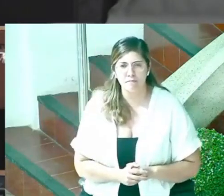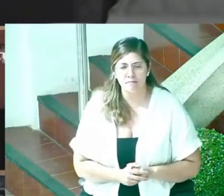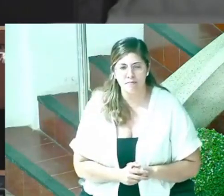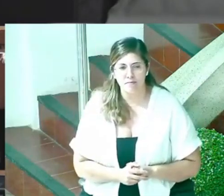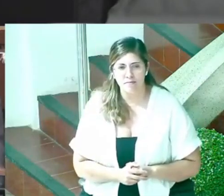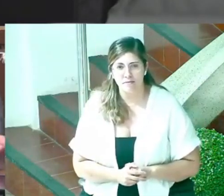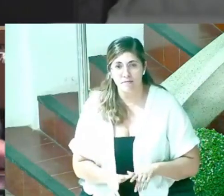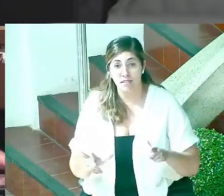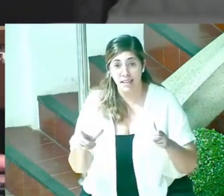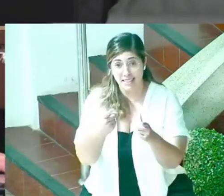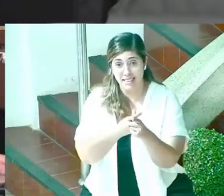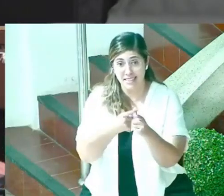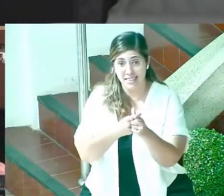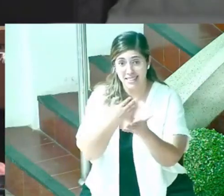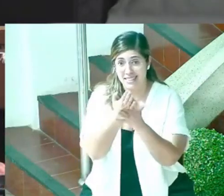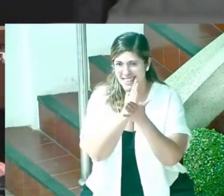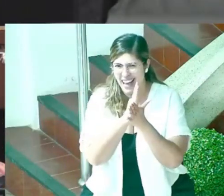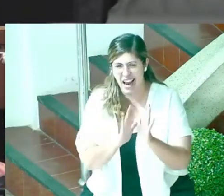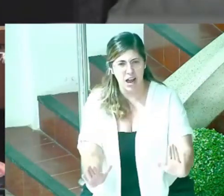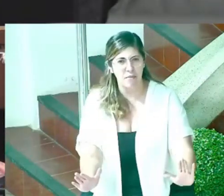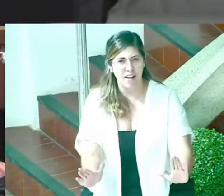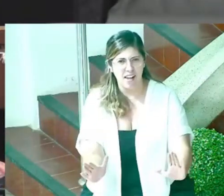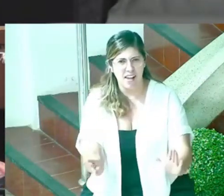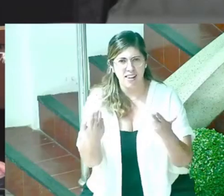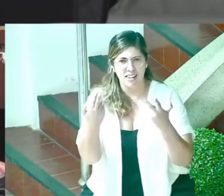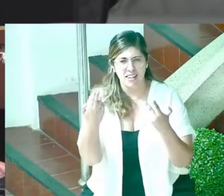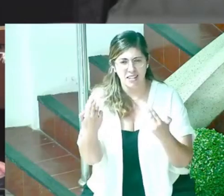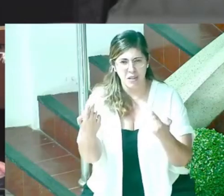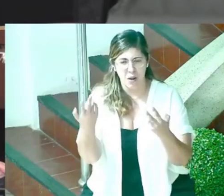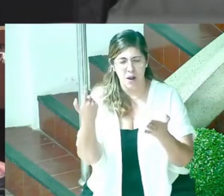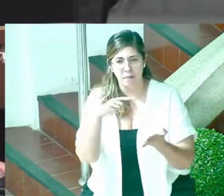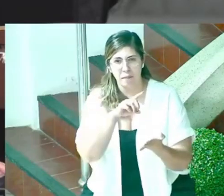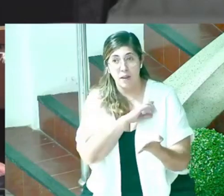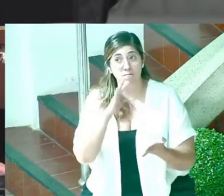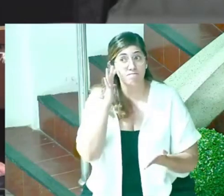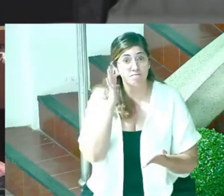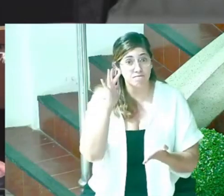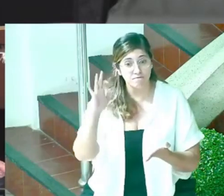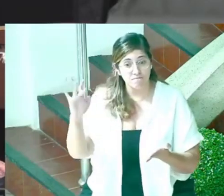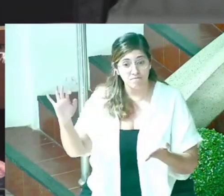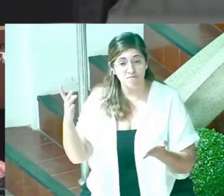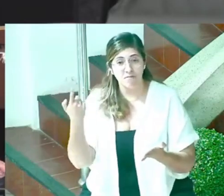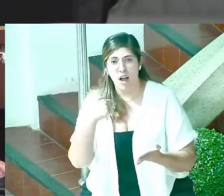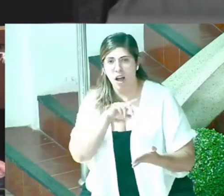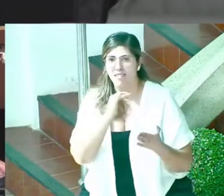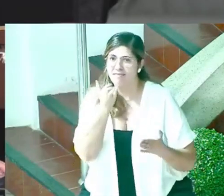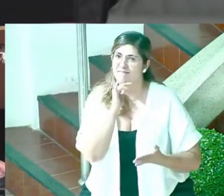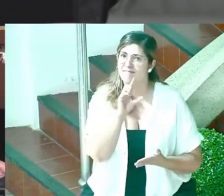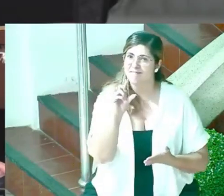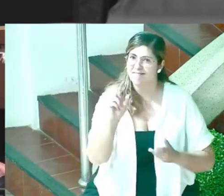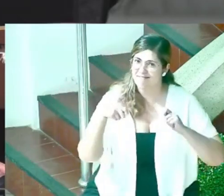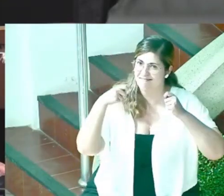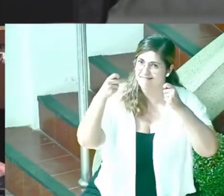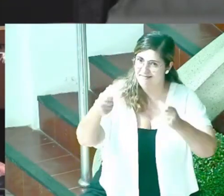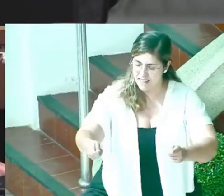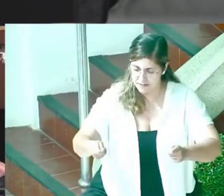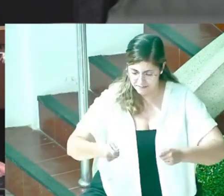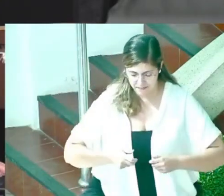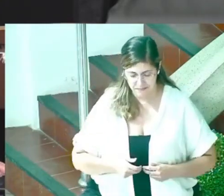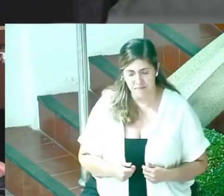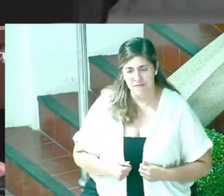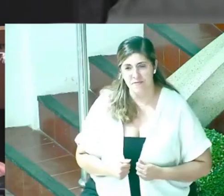Cristo está querendo dizer que recebemos o perdão de Deus somente quando recompensamos alguém com